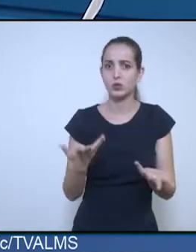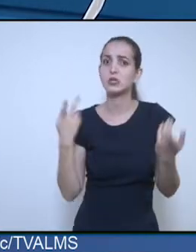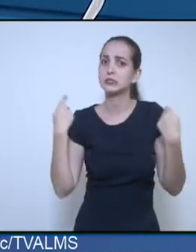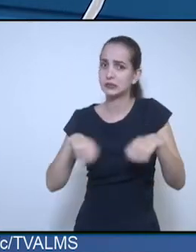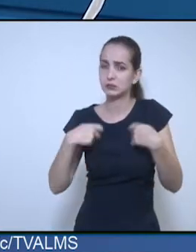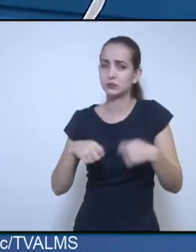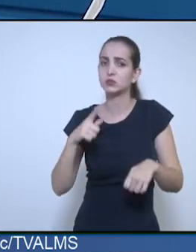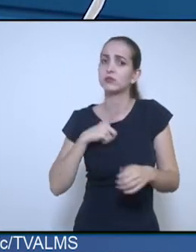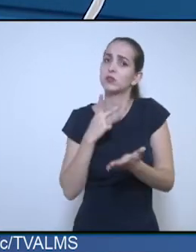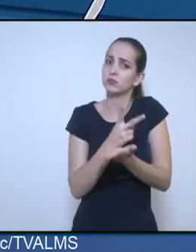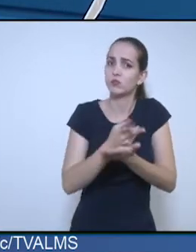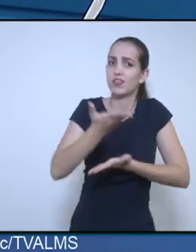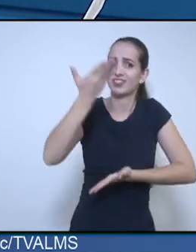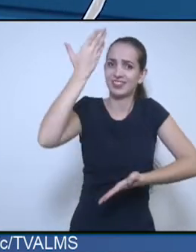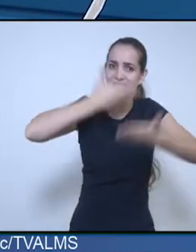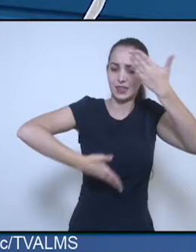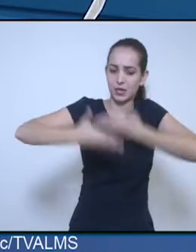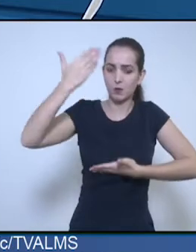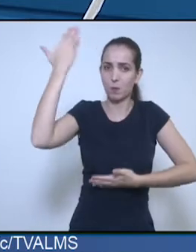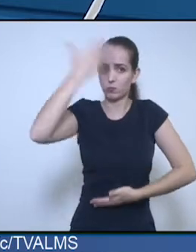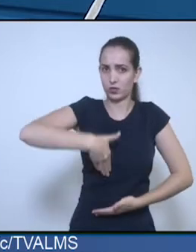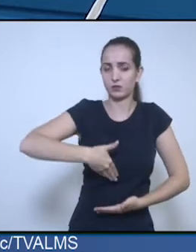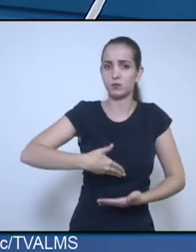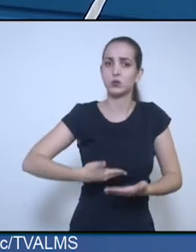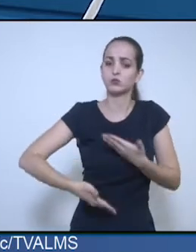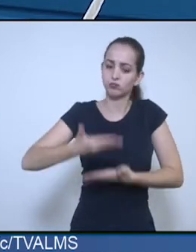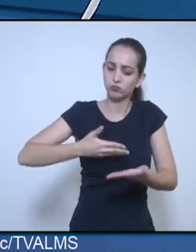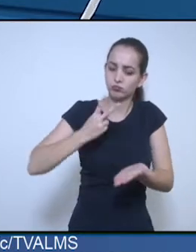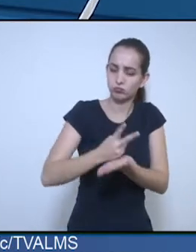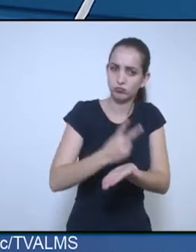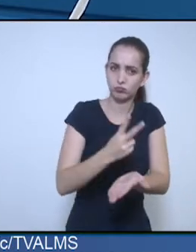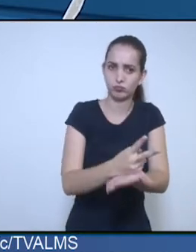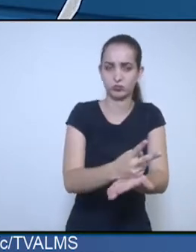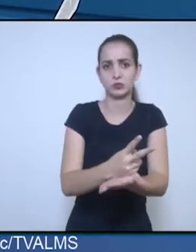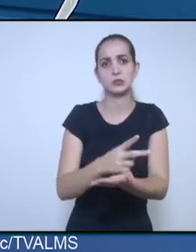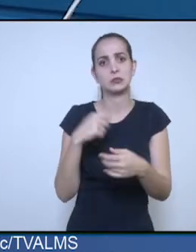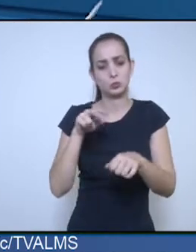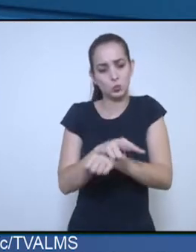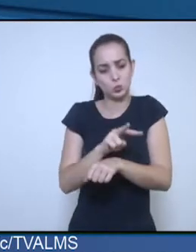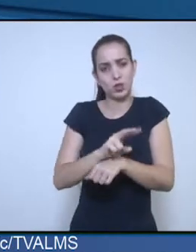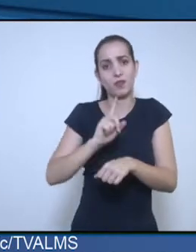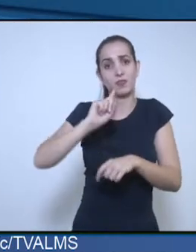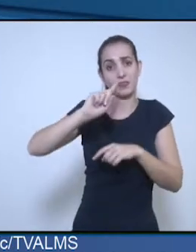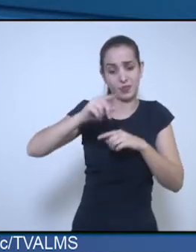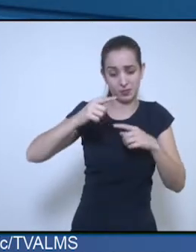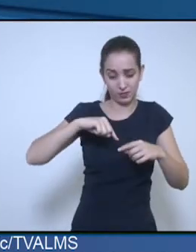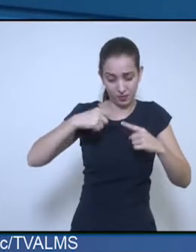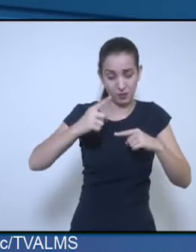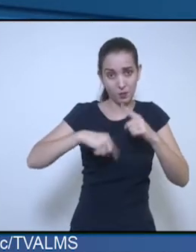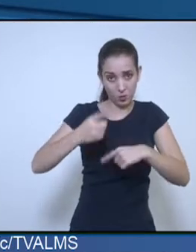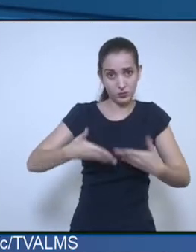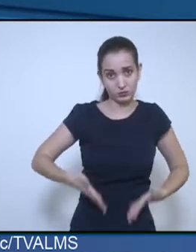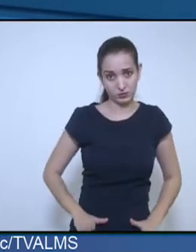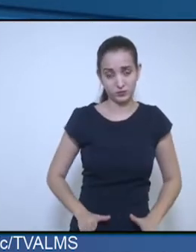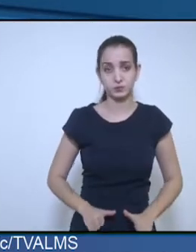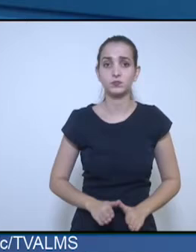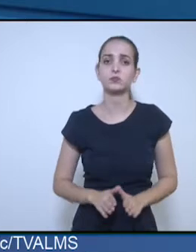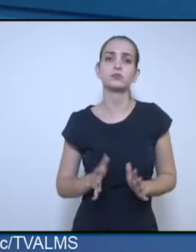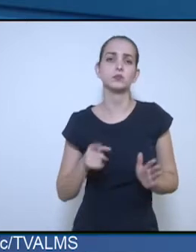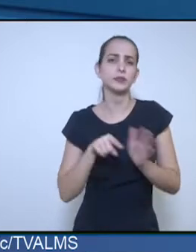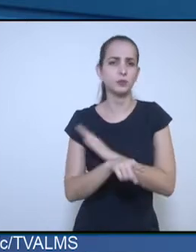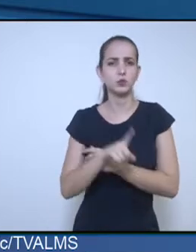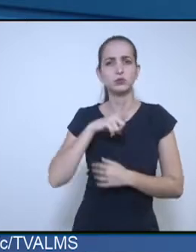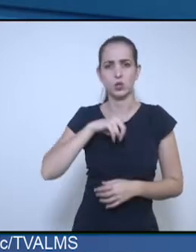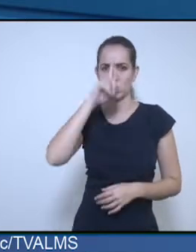tratamento continuado constatado durante o período de internação pós-parto. Isso está sendo cumprido pelos nossos